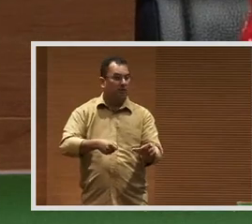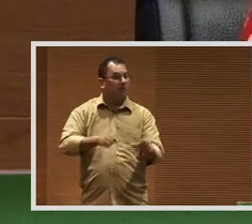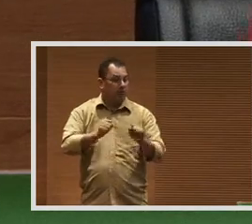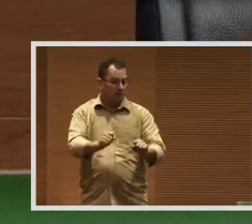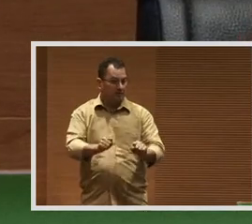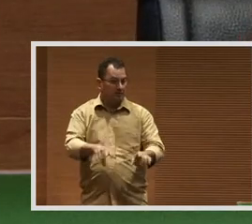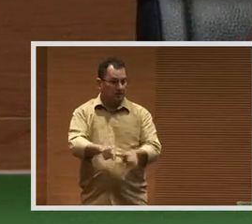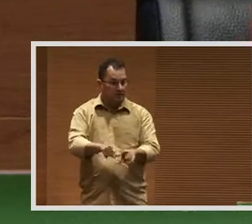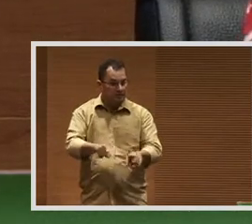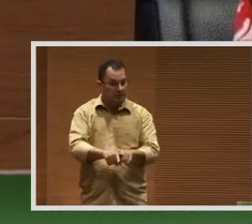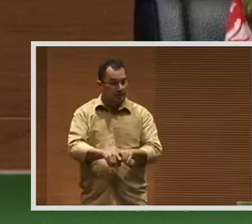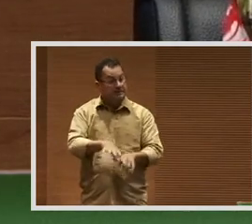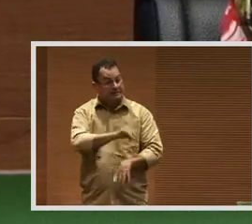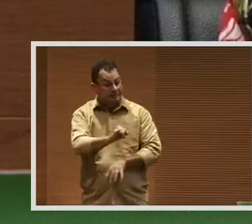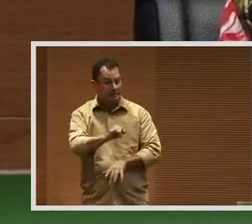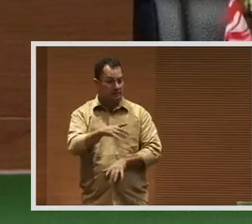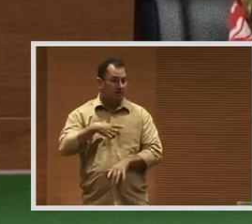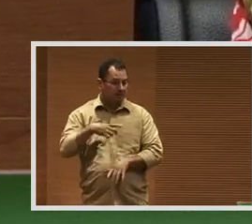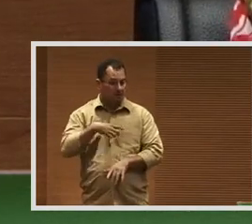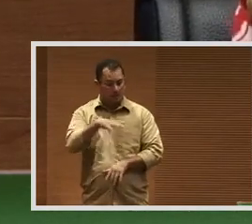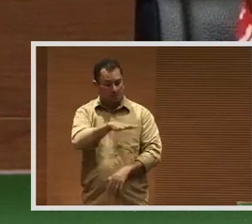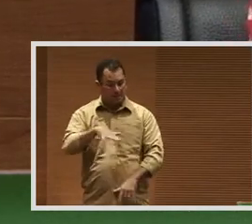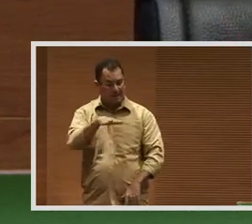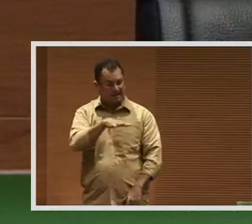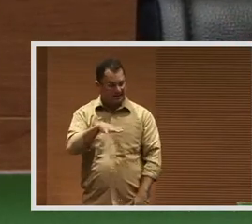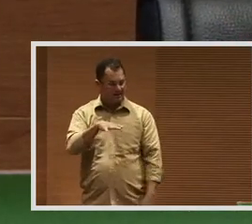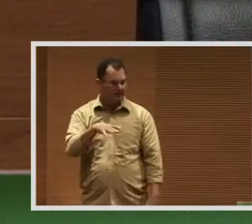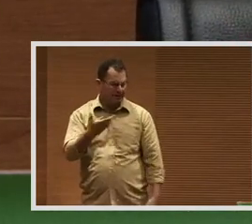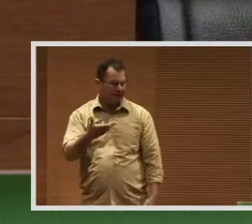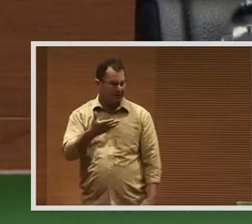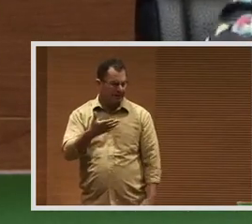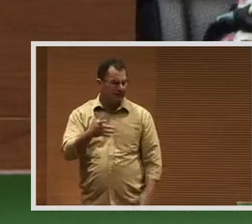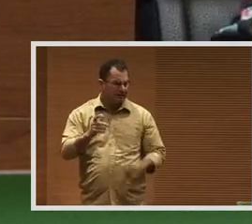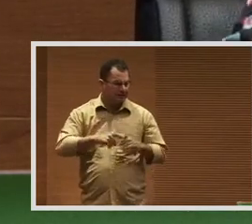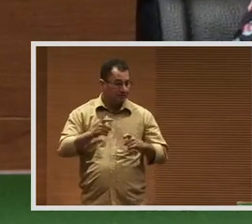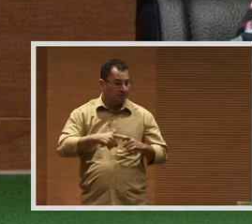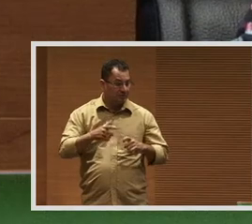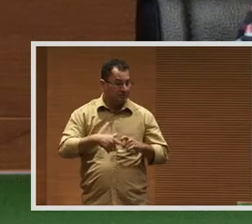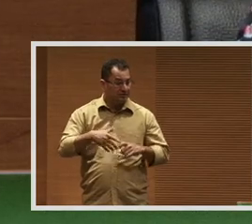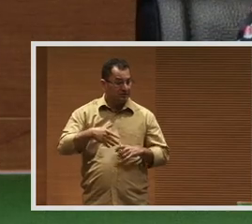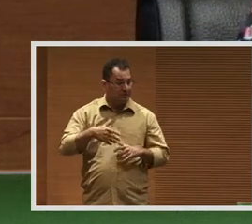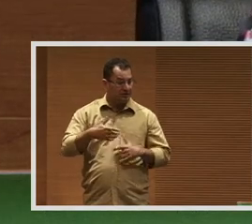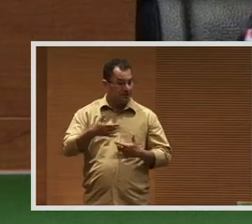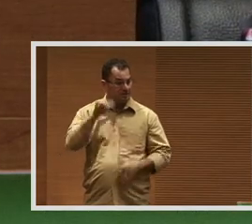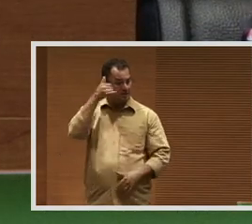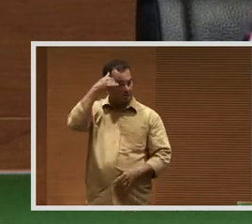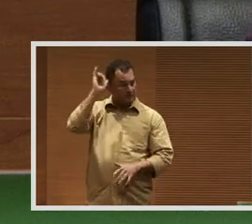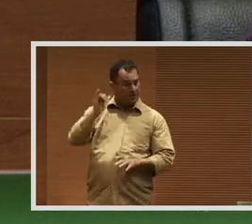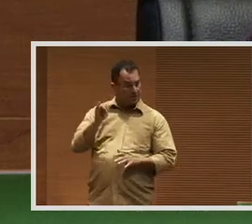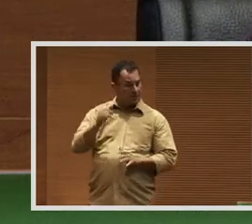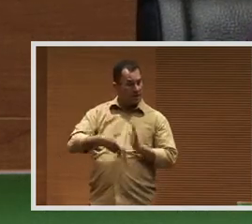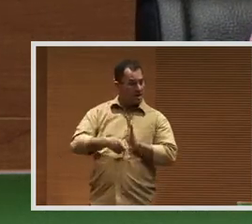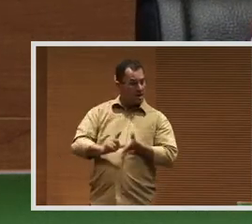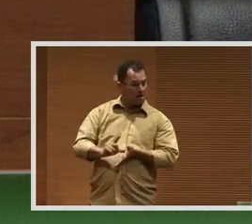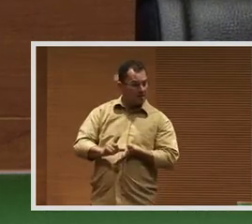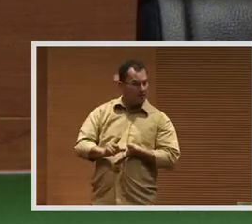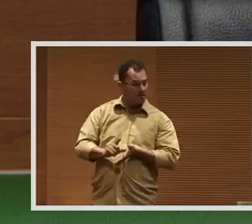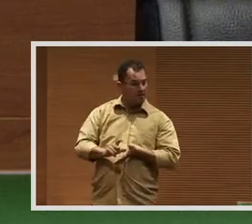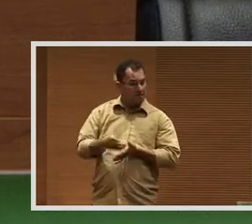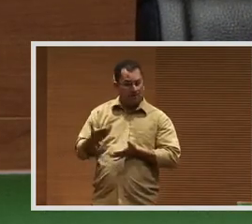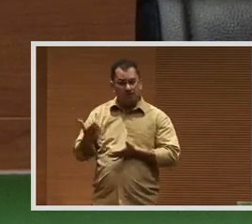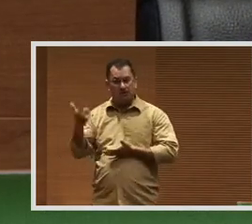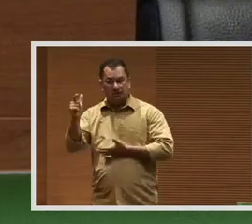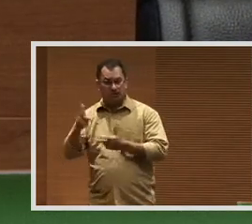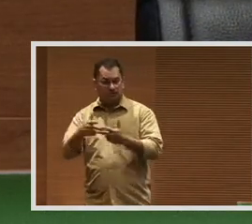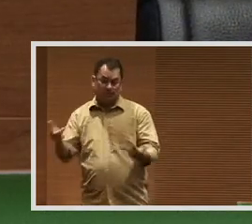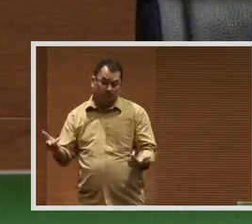Mas é isso, se você tem um departamento de medicina preventiva ou de saúde coletiva, o resto não tem isso. Né? Se